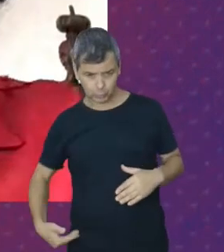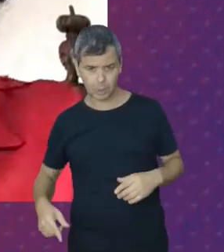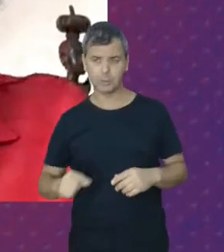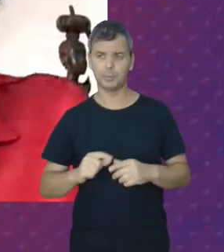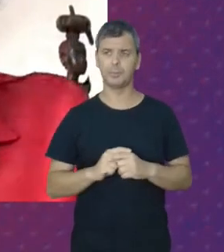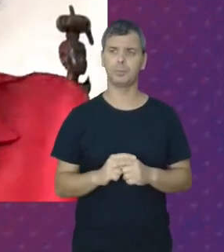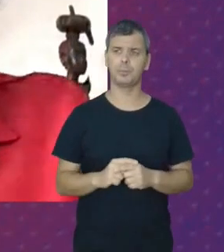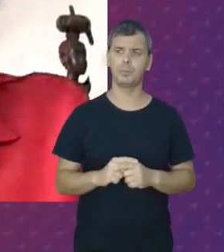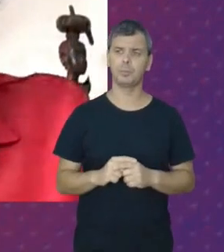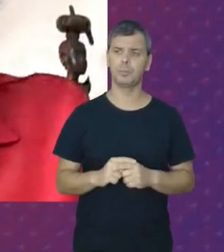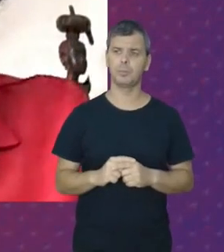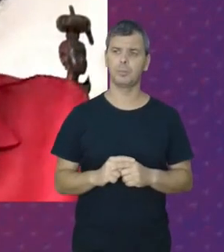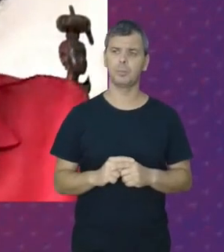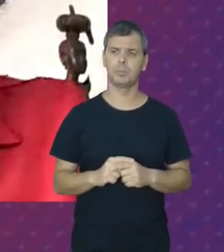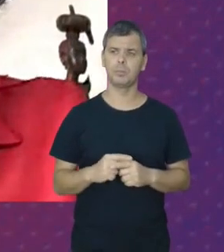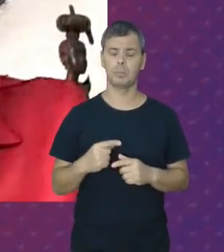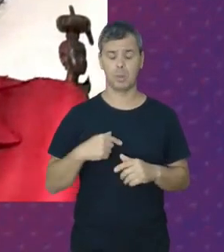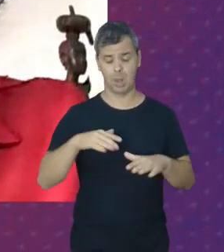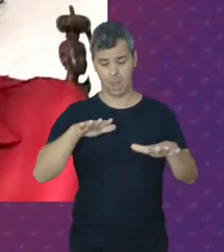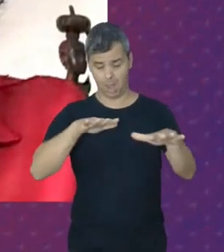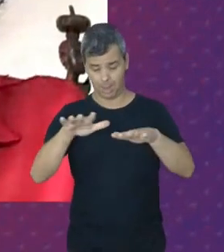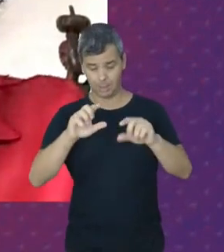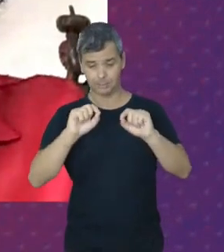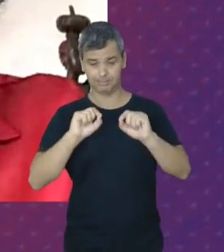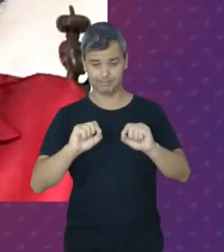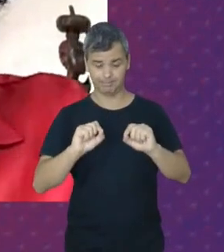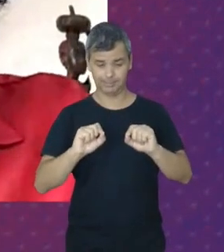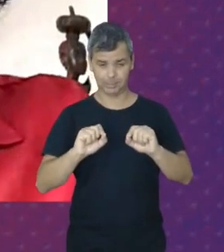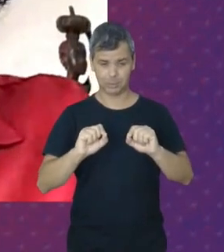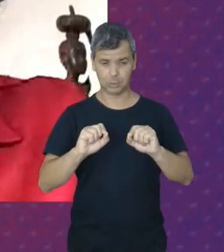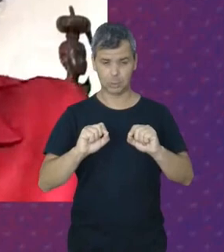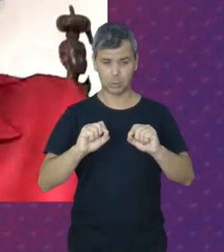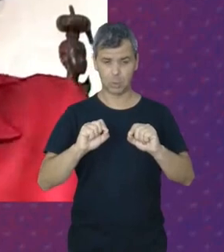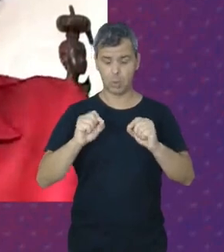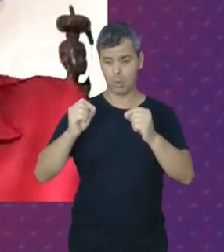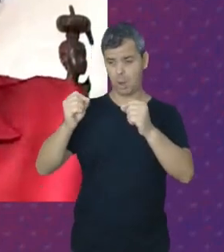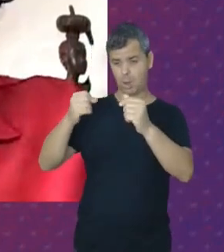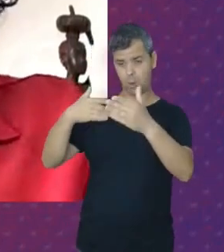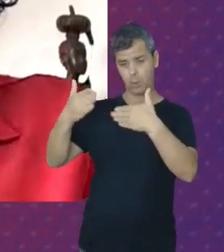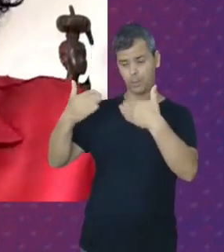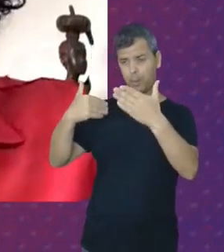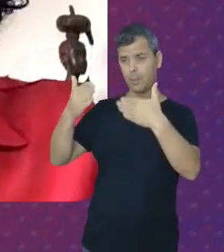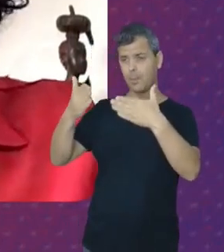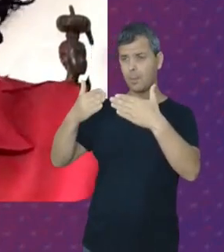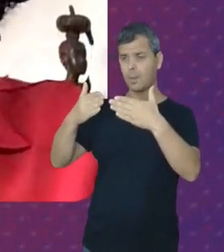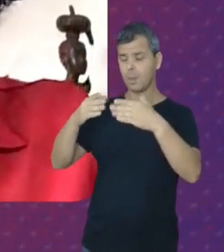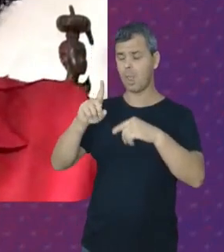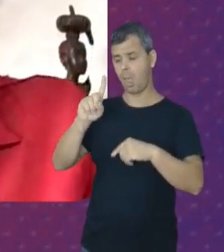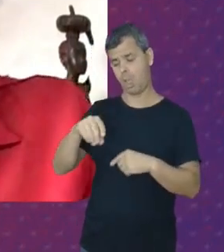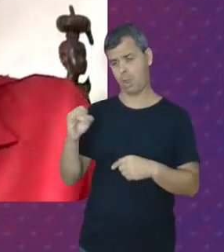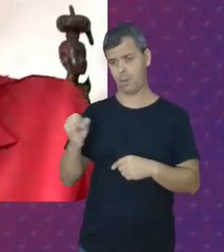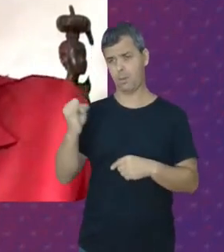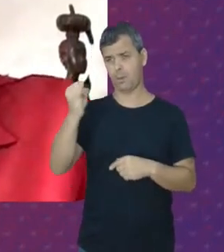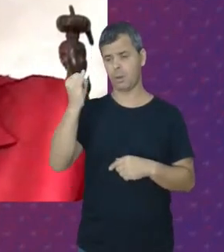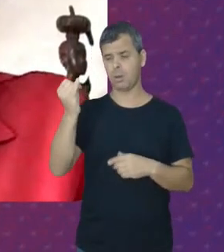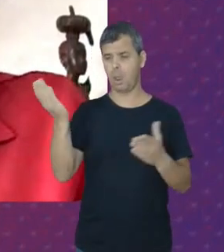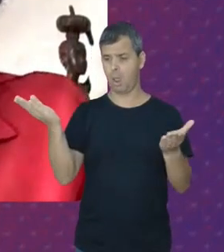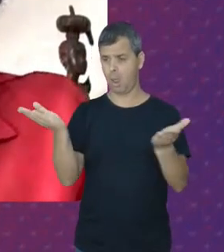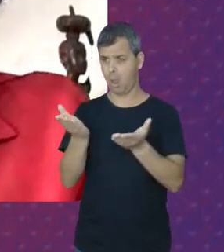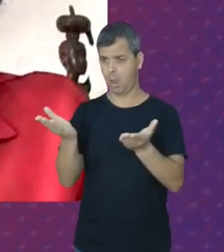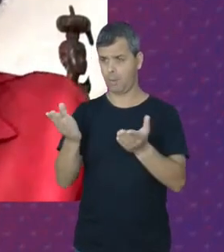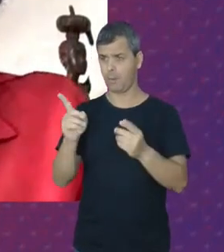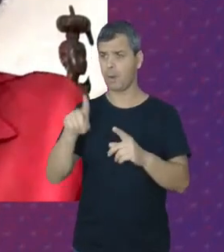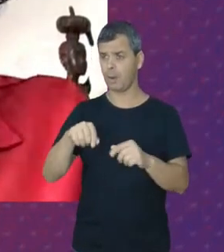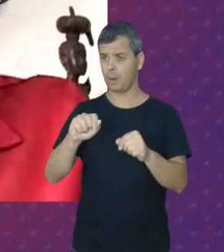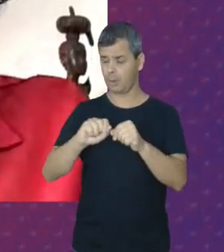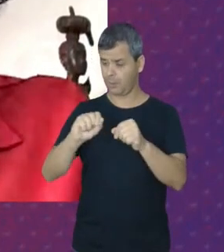Ação Em que O diálogo É muito importante Nesse momento E ele